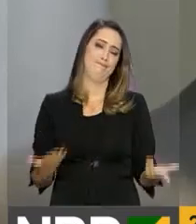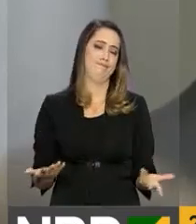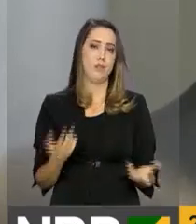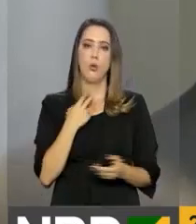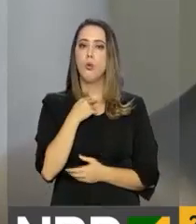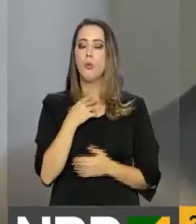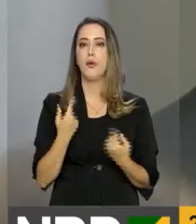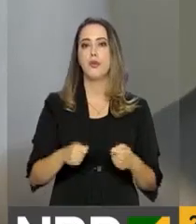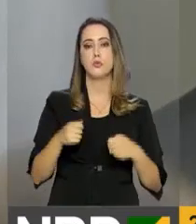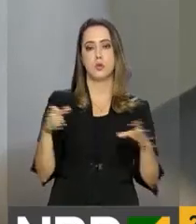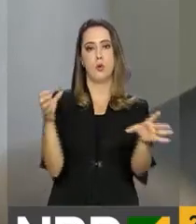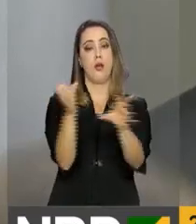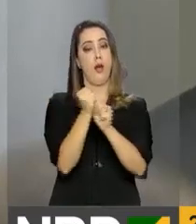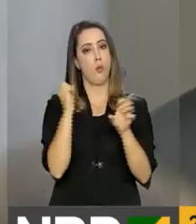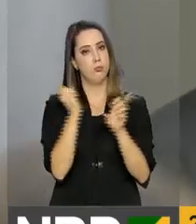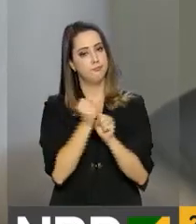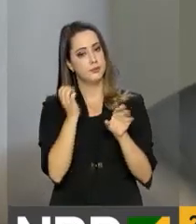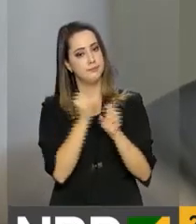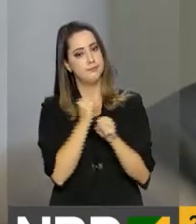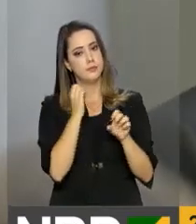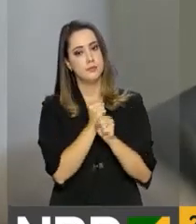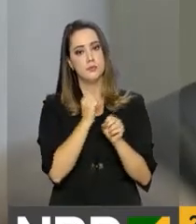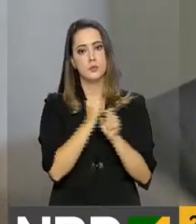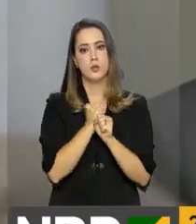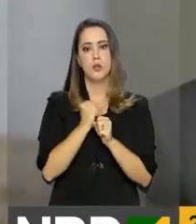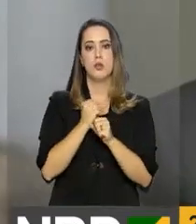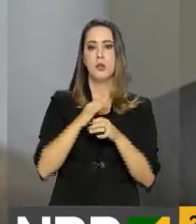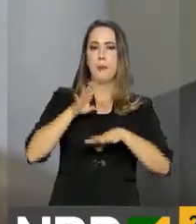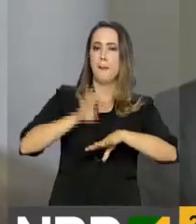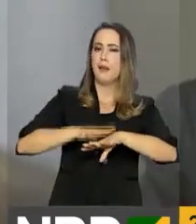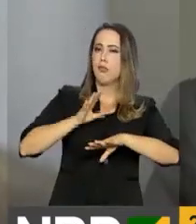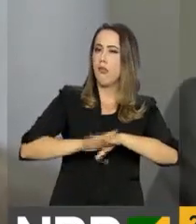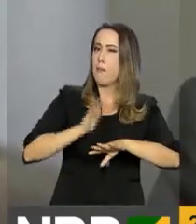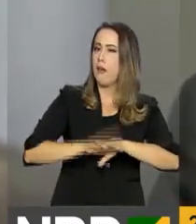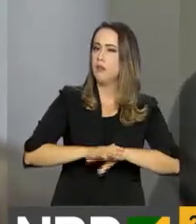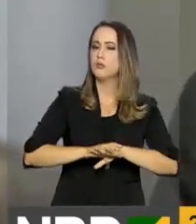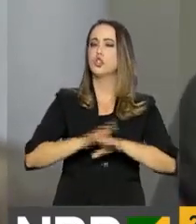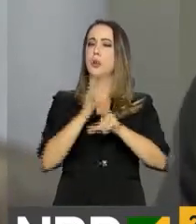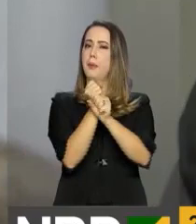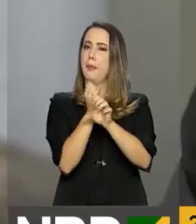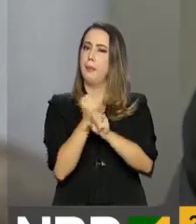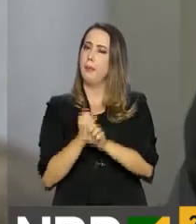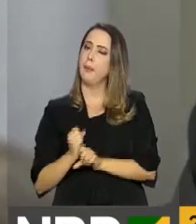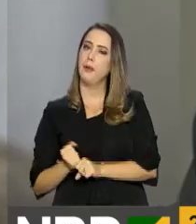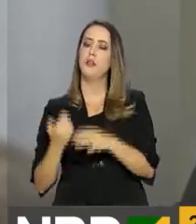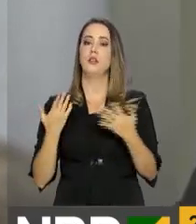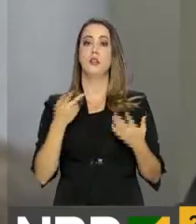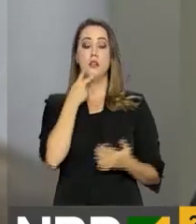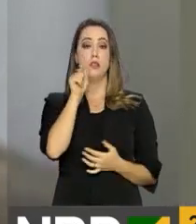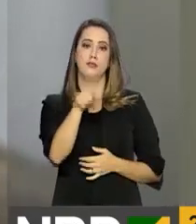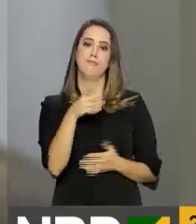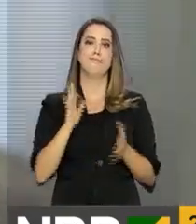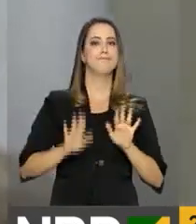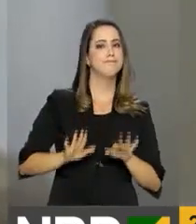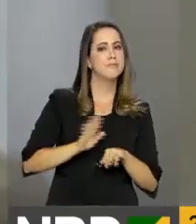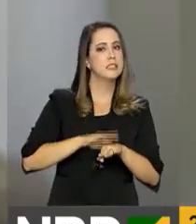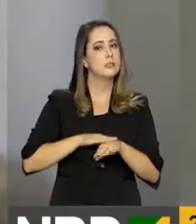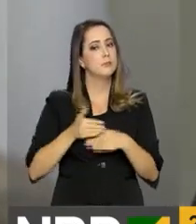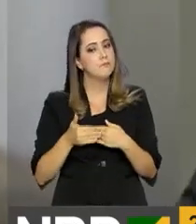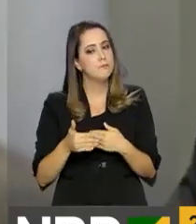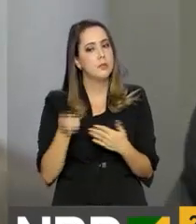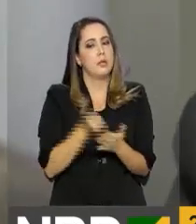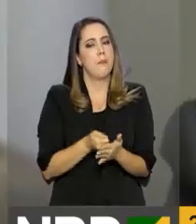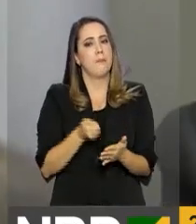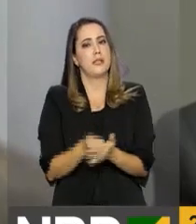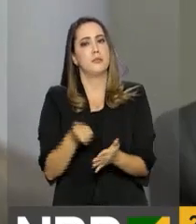cálculo, naturalmente um cálculo aritmético, matemático, não é? Dizendo isso daqui vai levar algum tempo